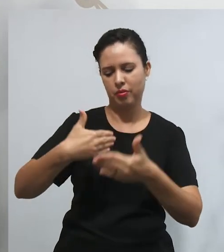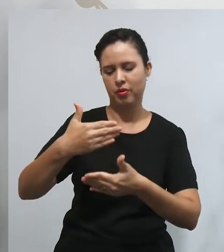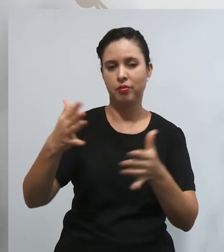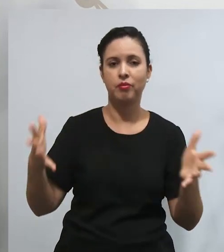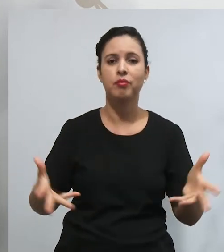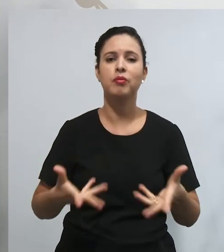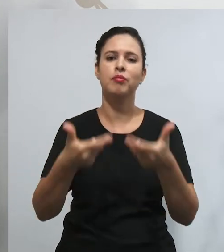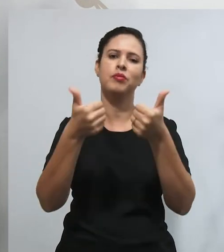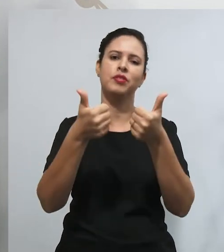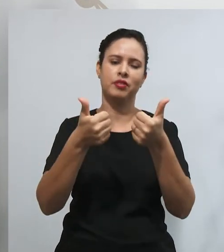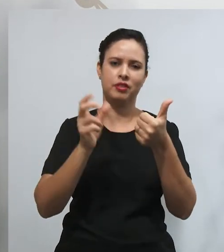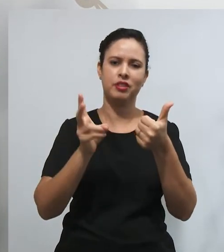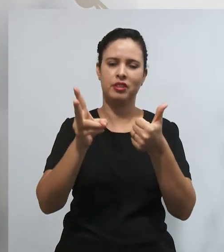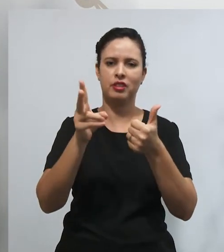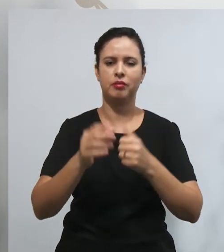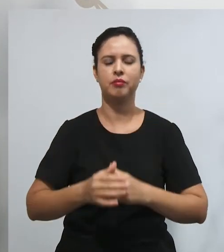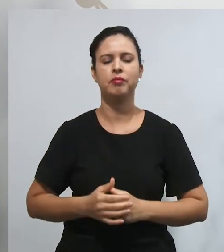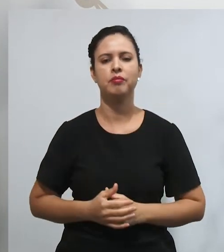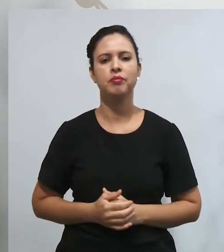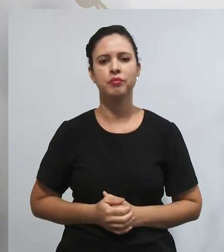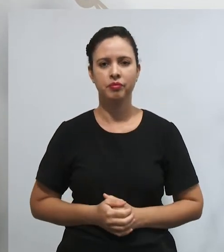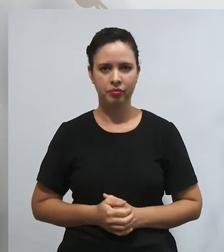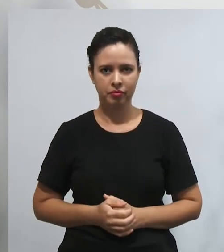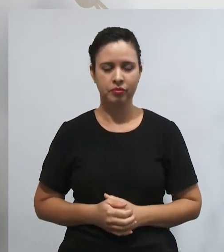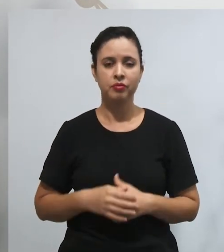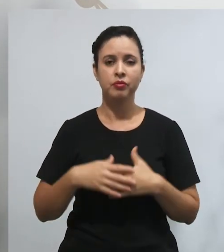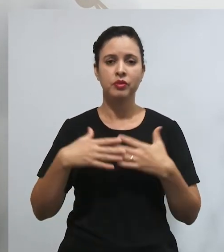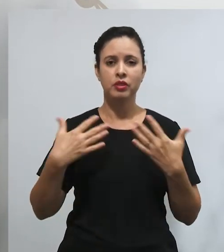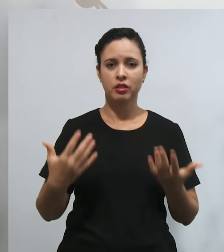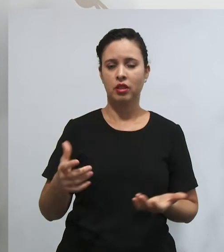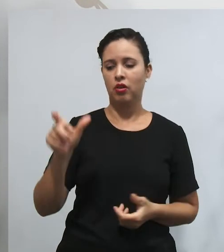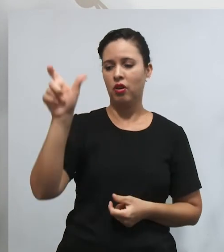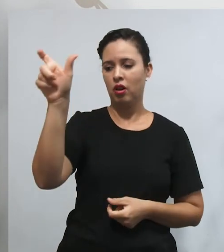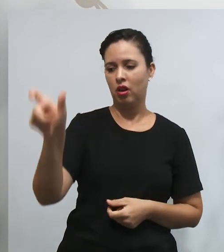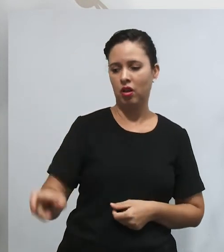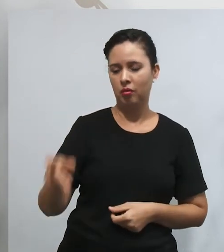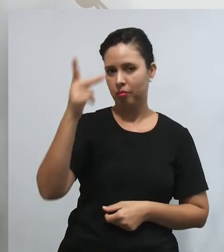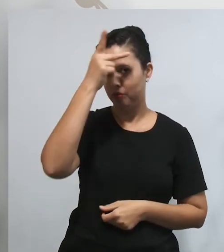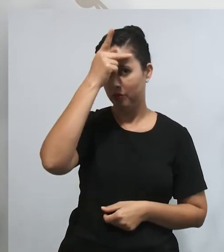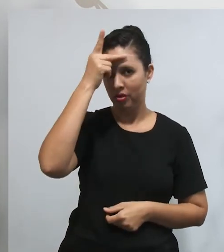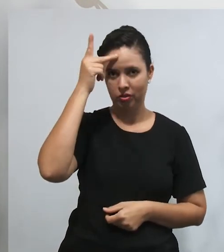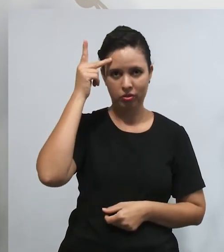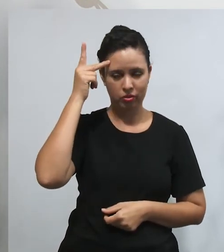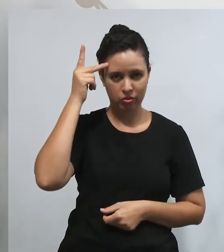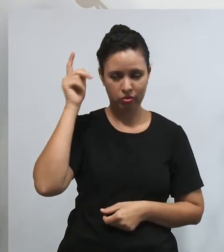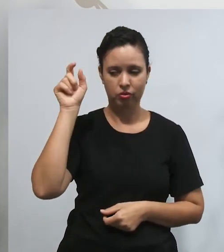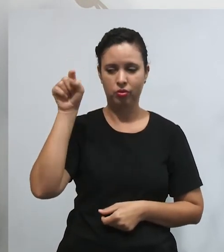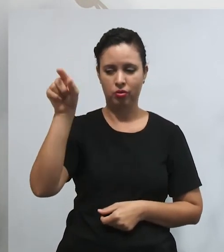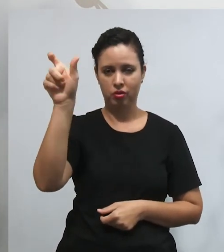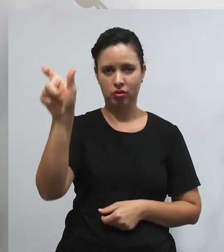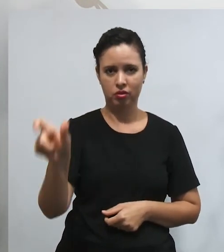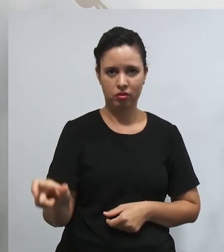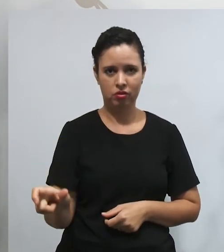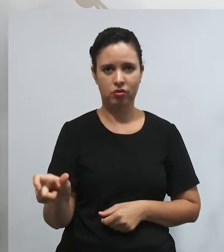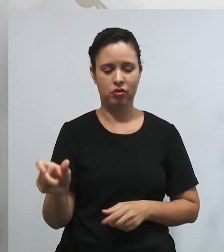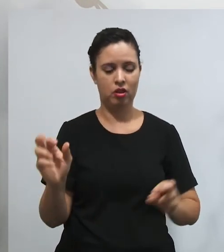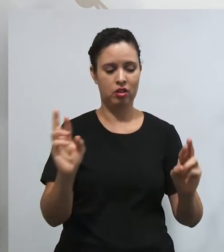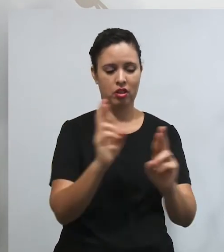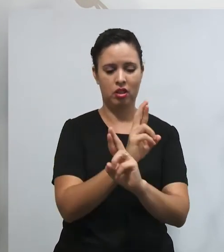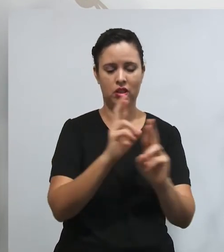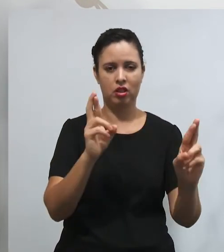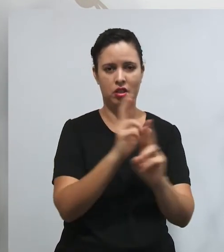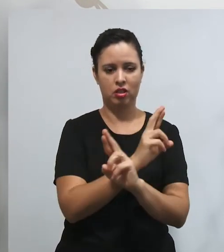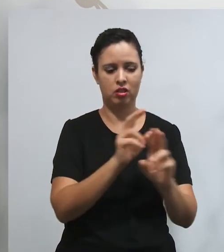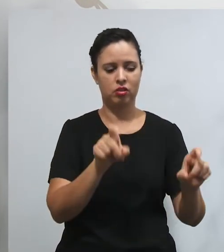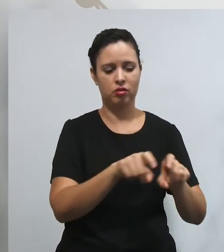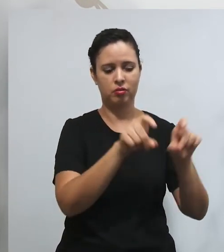dia mais. Então, IHC, que é a interação homem-computador, é uma área da informática muito explorada. E o